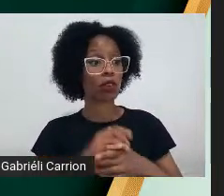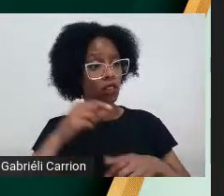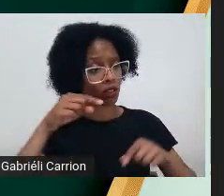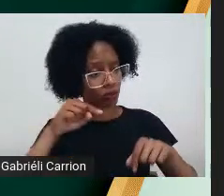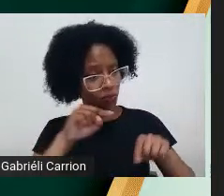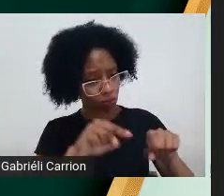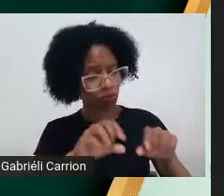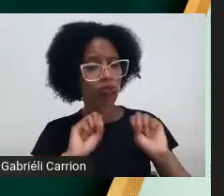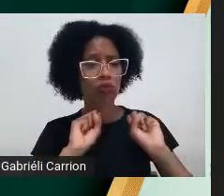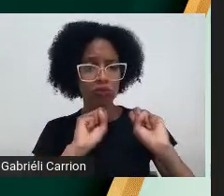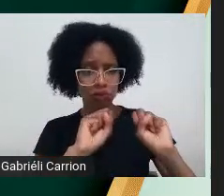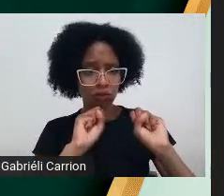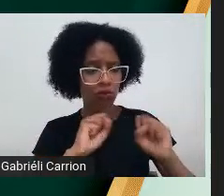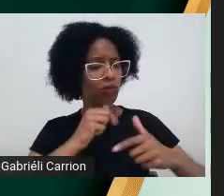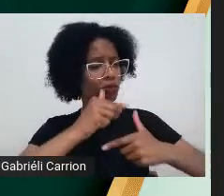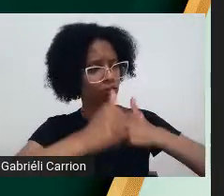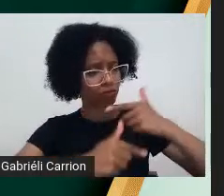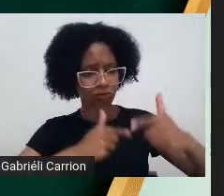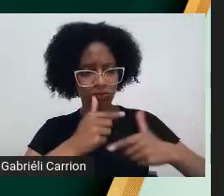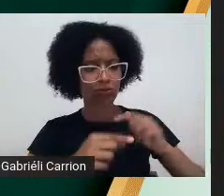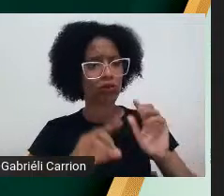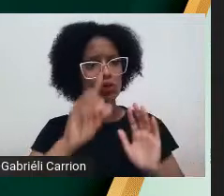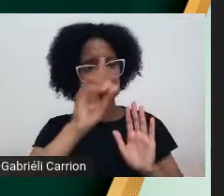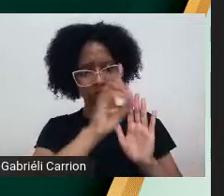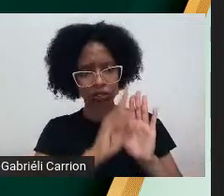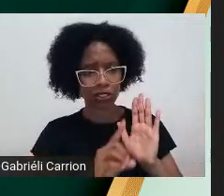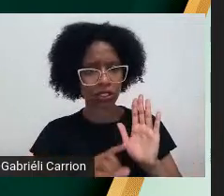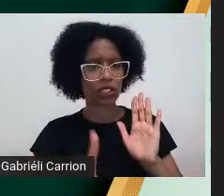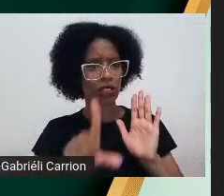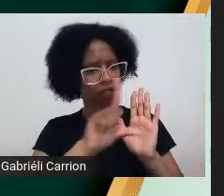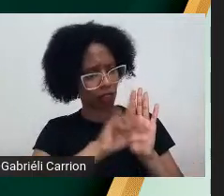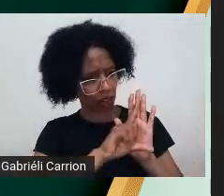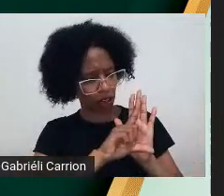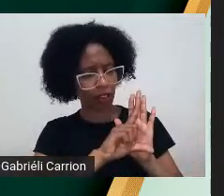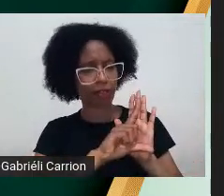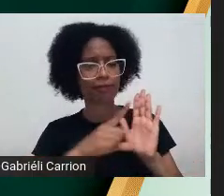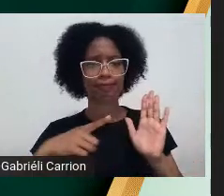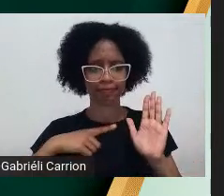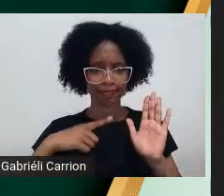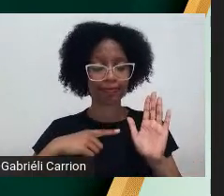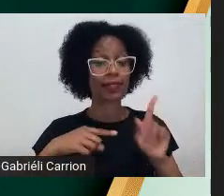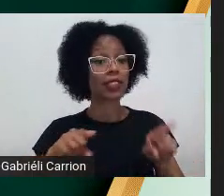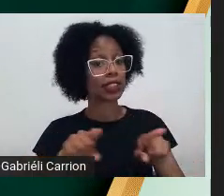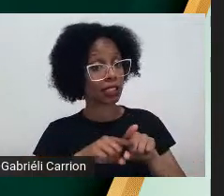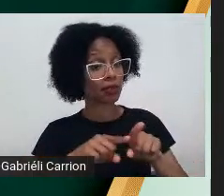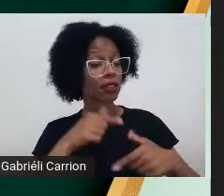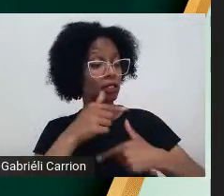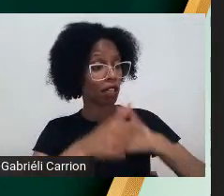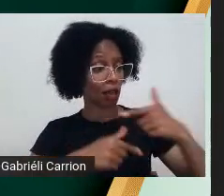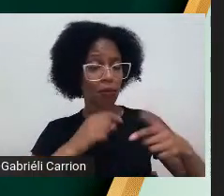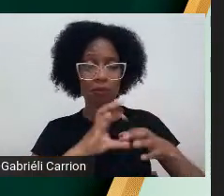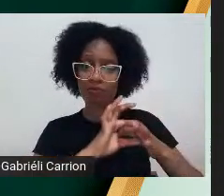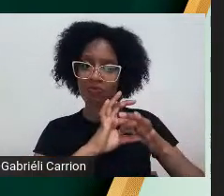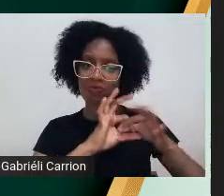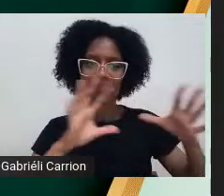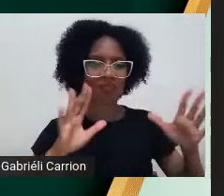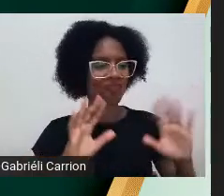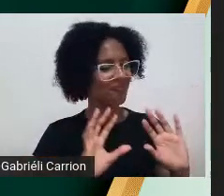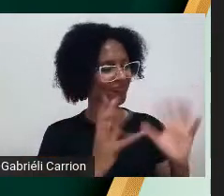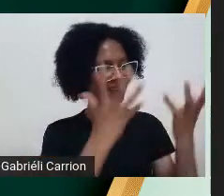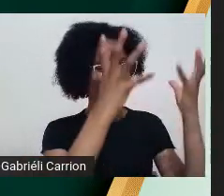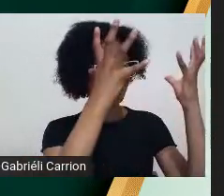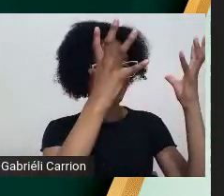possa usufruir de todos os direitos e prerrogativas previstos em lei e para o exercício de sua profissão.